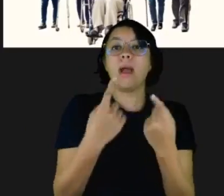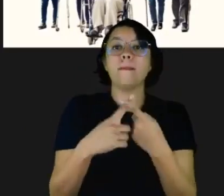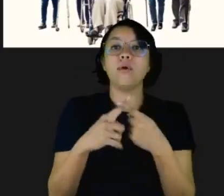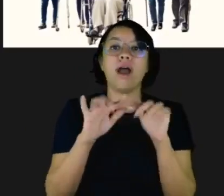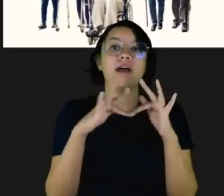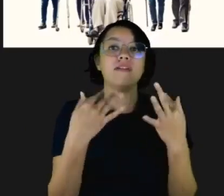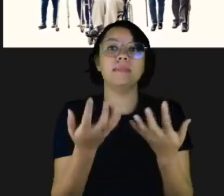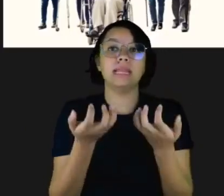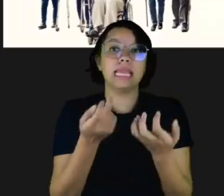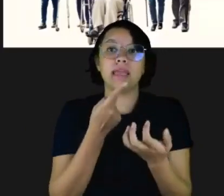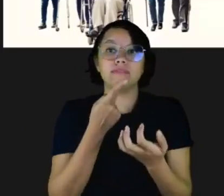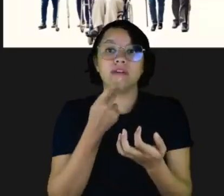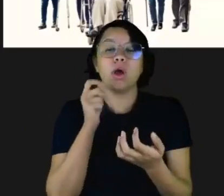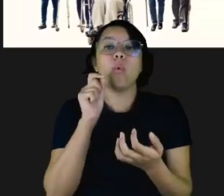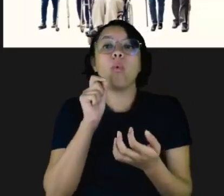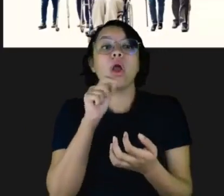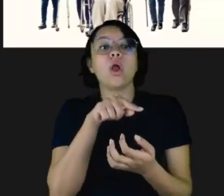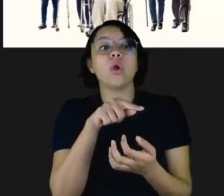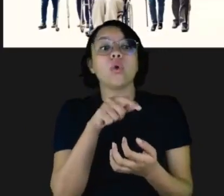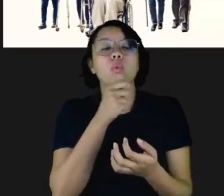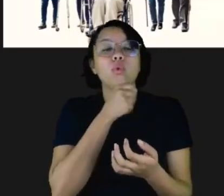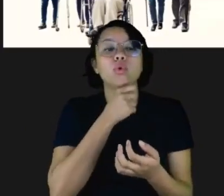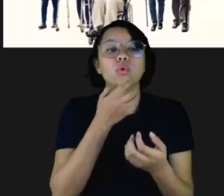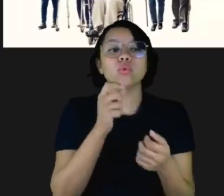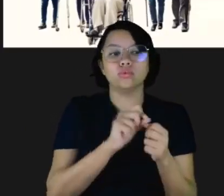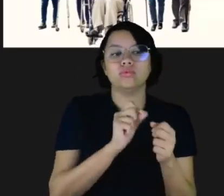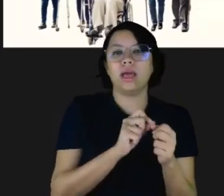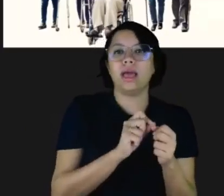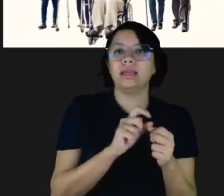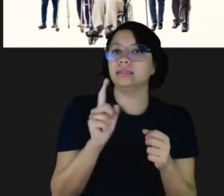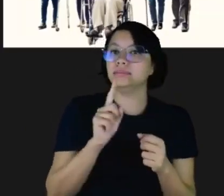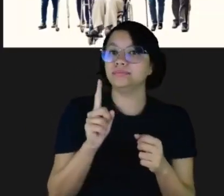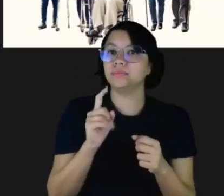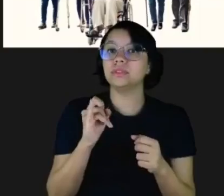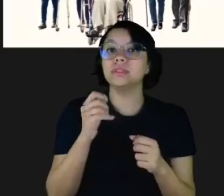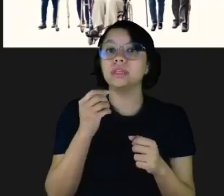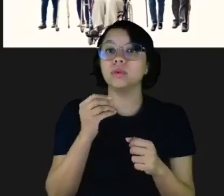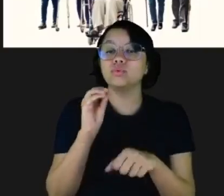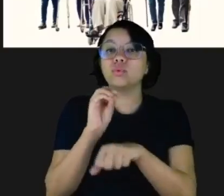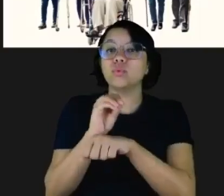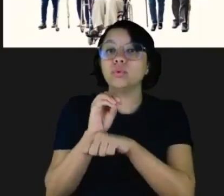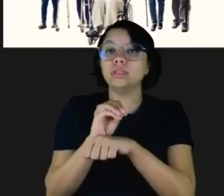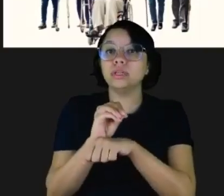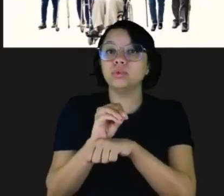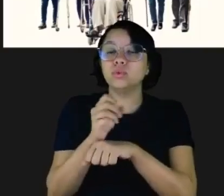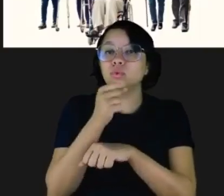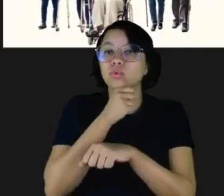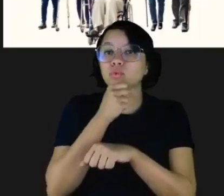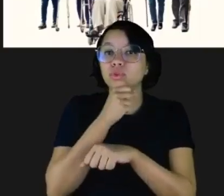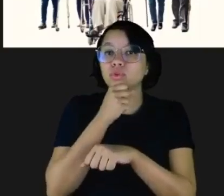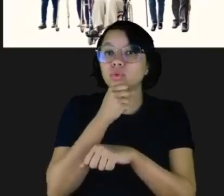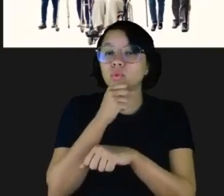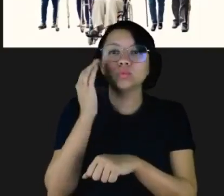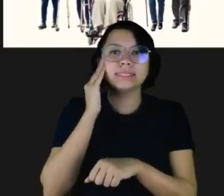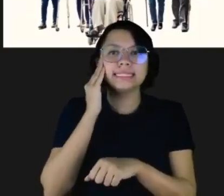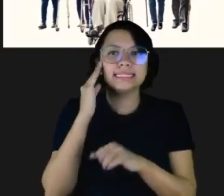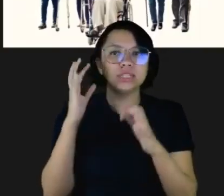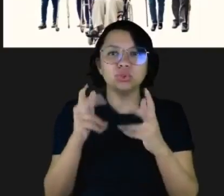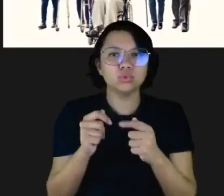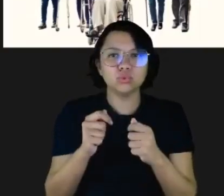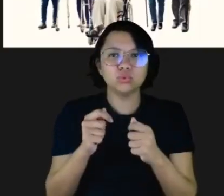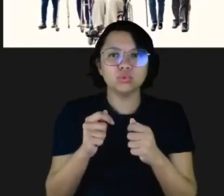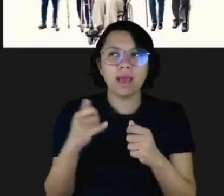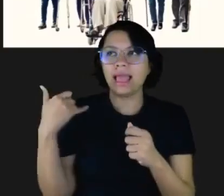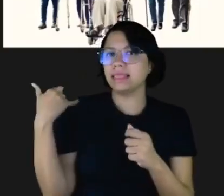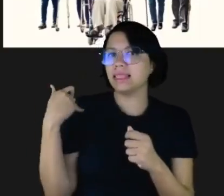quer definir para o idoso. Se eu estou lidando com o idoso lúcido, a idade não é